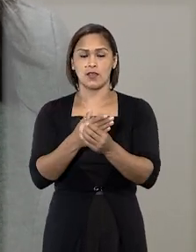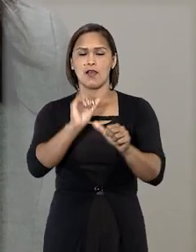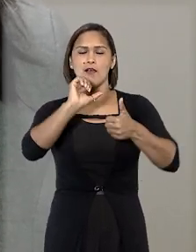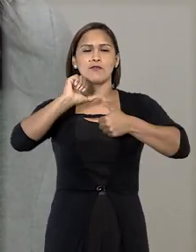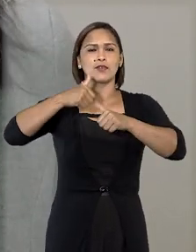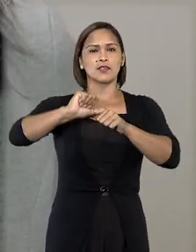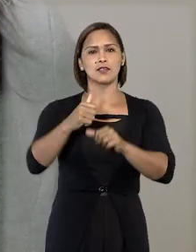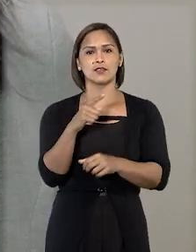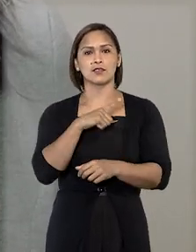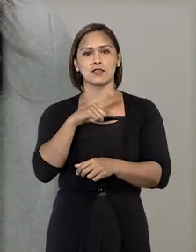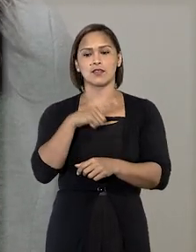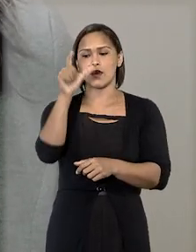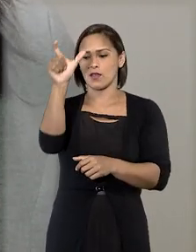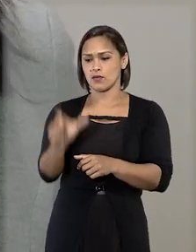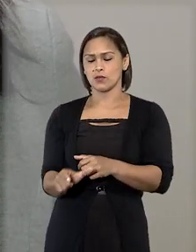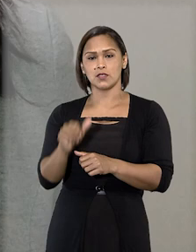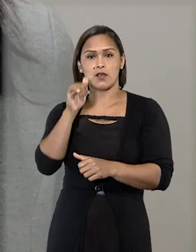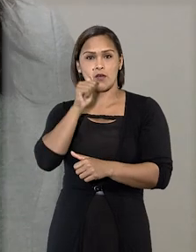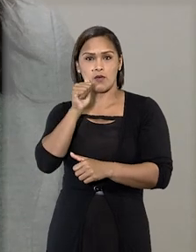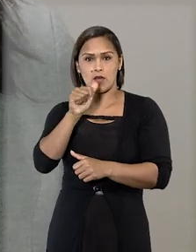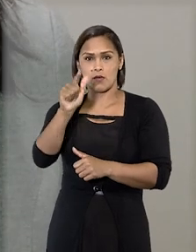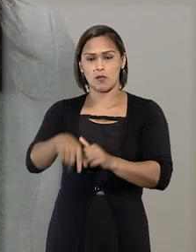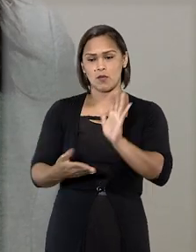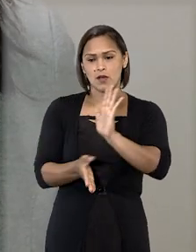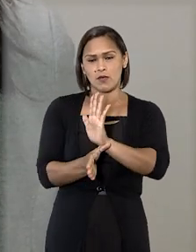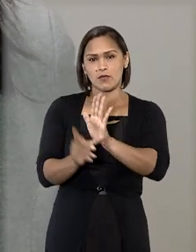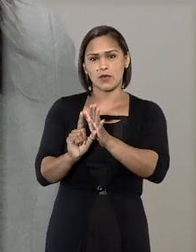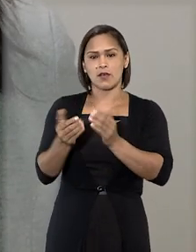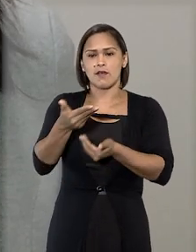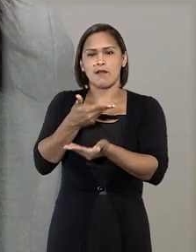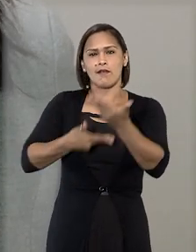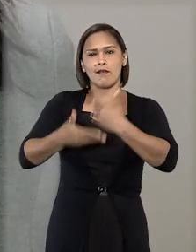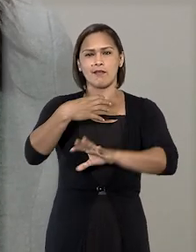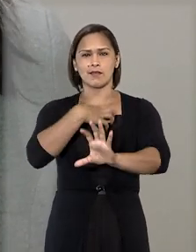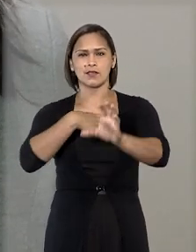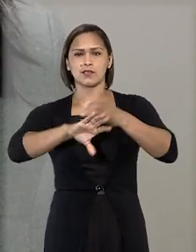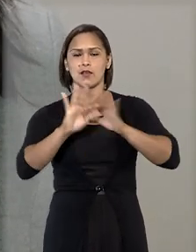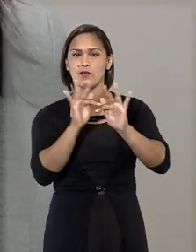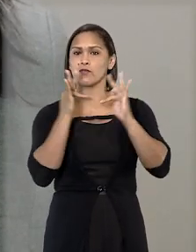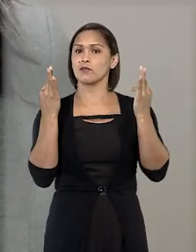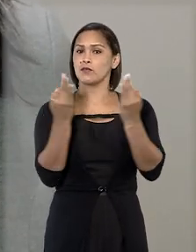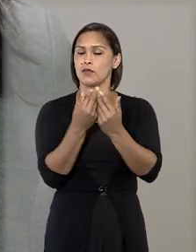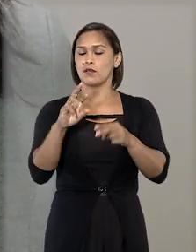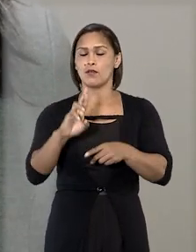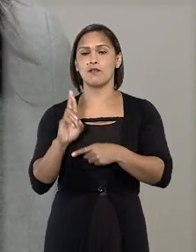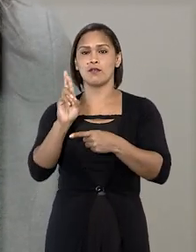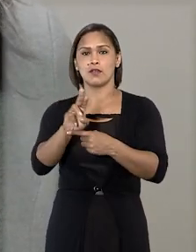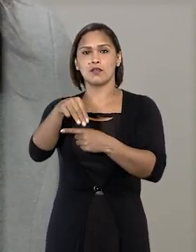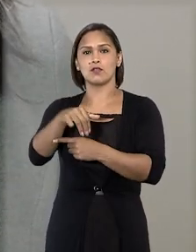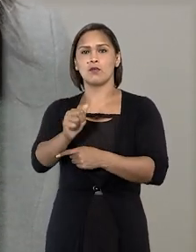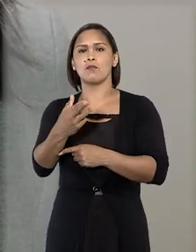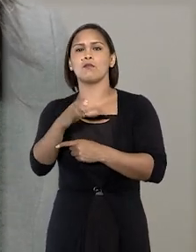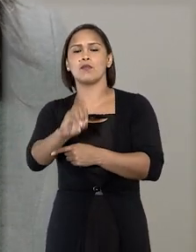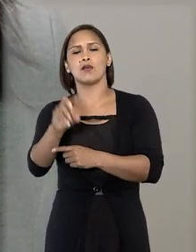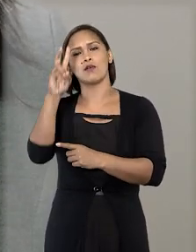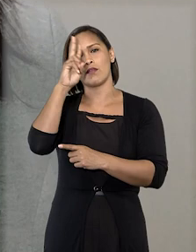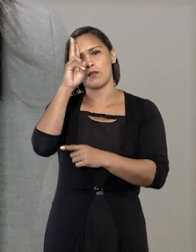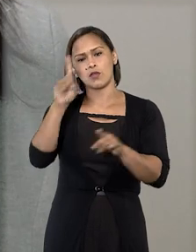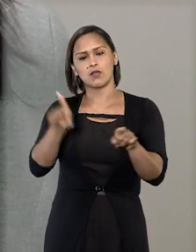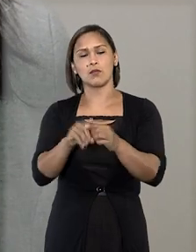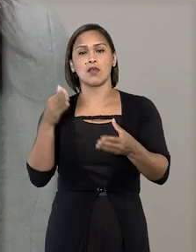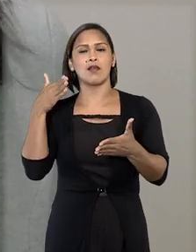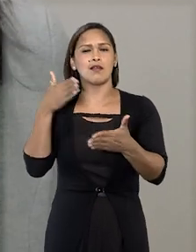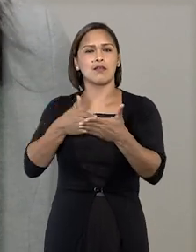por exemplo, como no caso em discussão, uma prévia relação socioafetiva. O relator ministro Marco Buzzi ressaltou que a